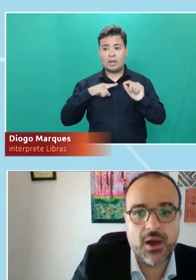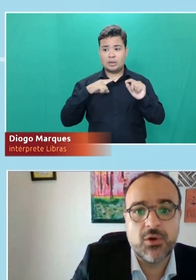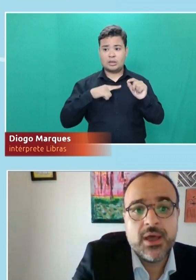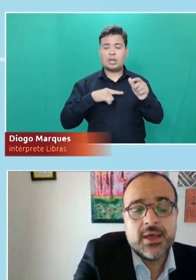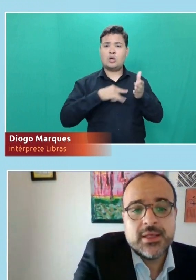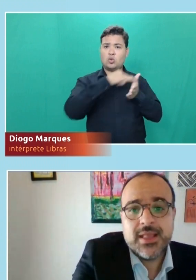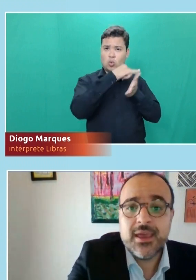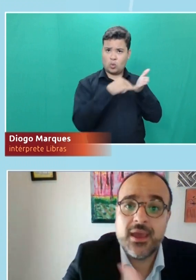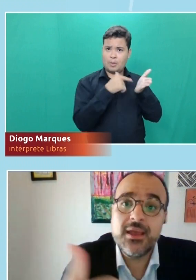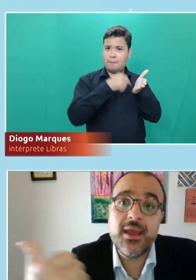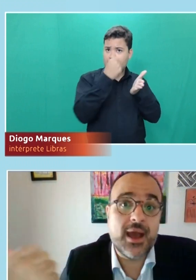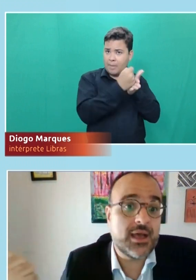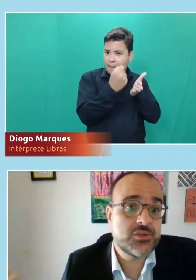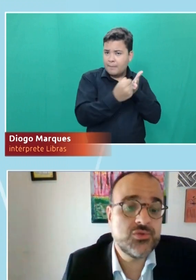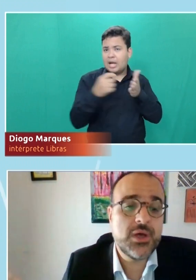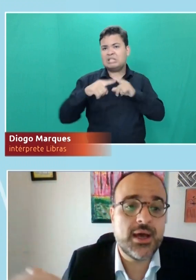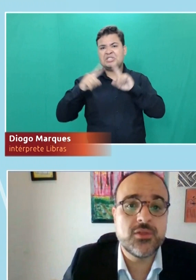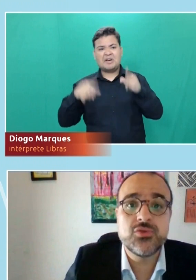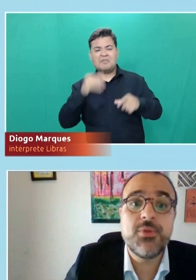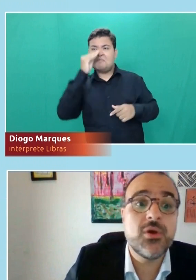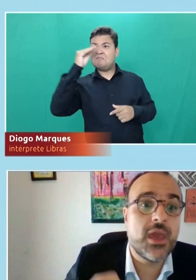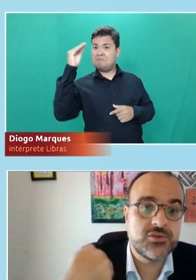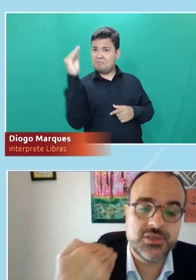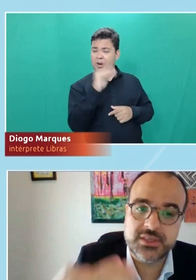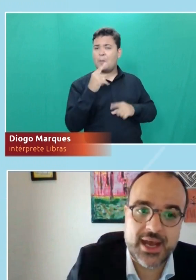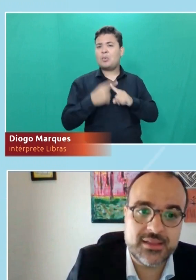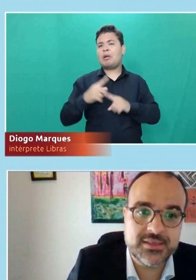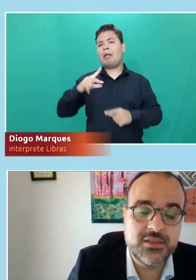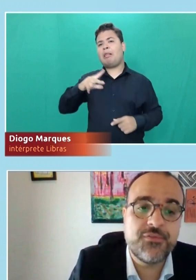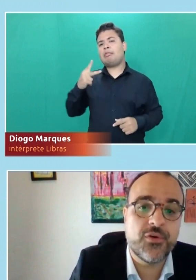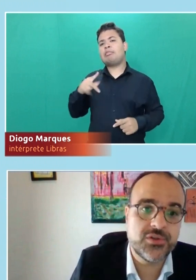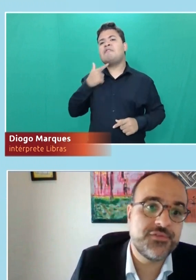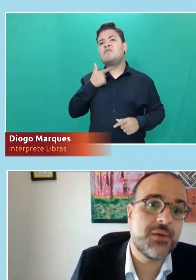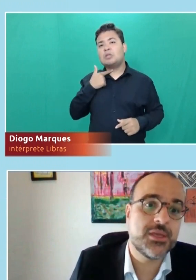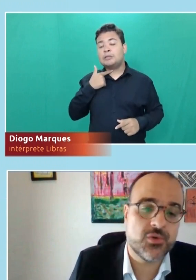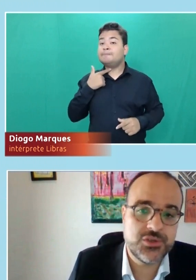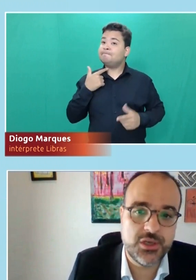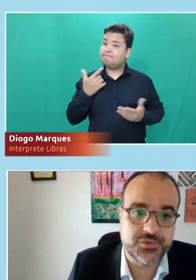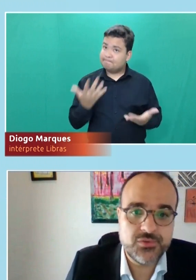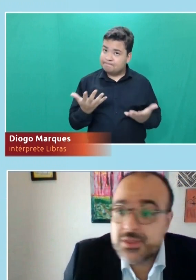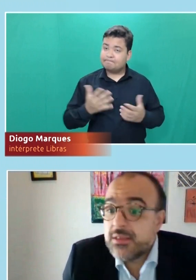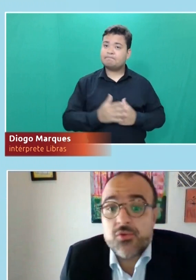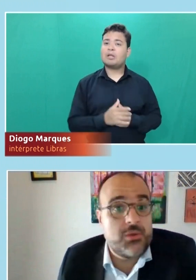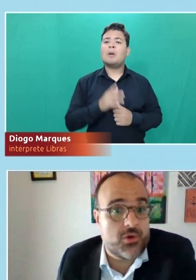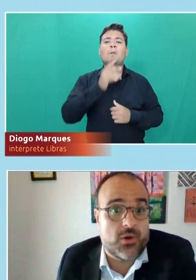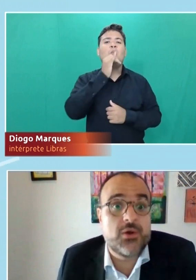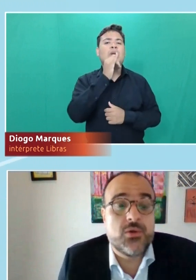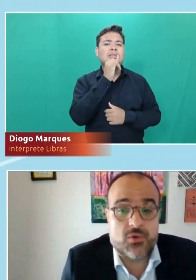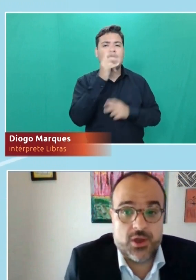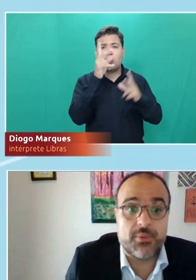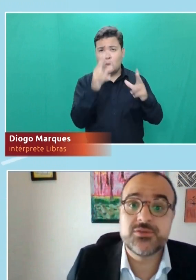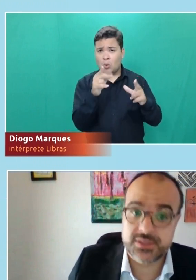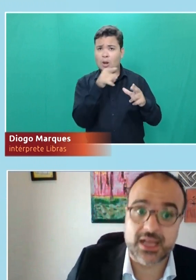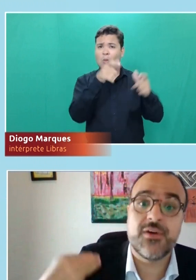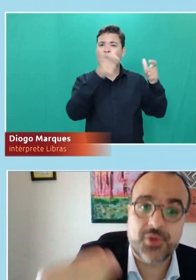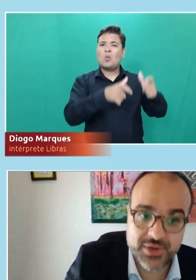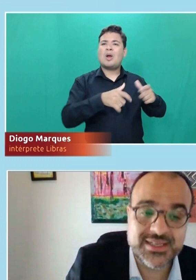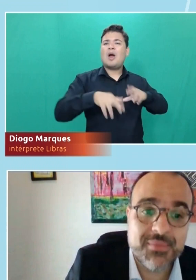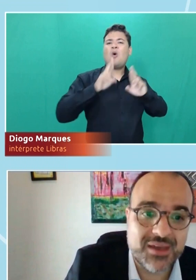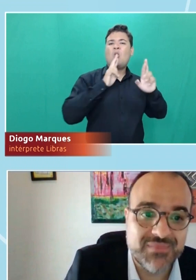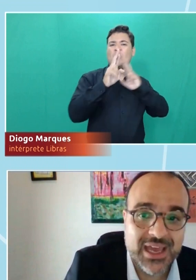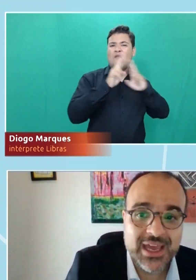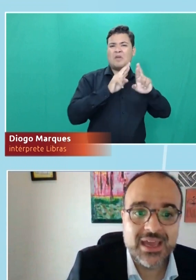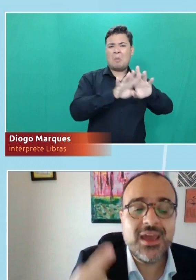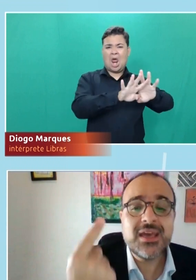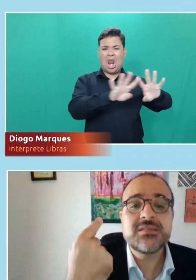sentimento pessoal, naquele caso dos bloqueios de estradas que não foram devidamente contidos. Não estou dizendo que o crime ocorreu ou não ocorreu, mas o Estado vai